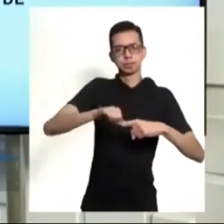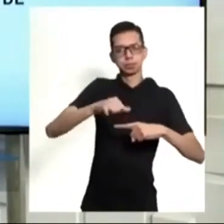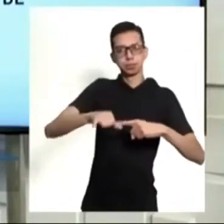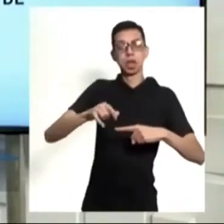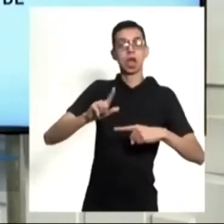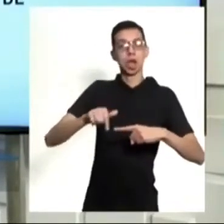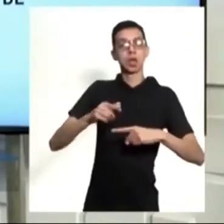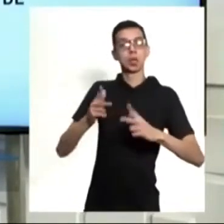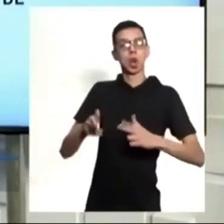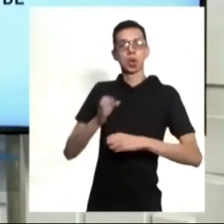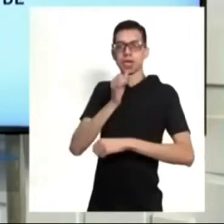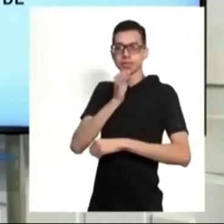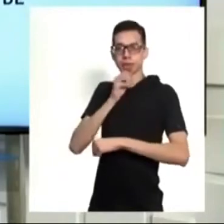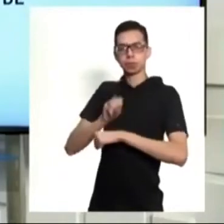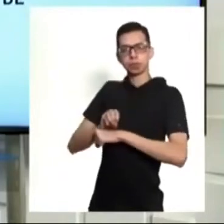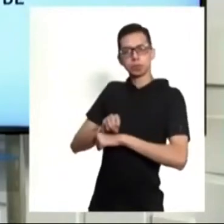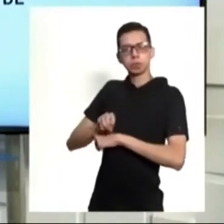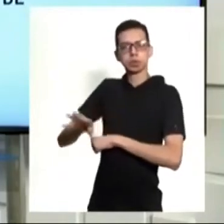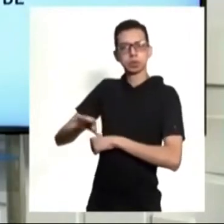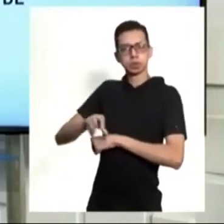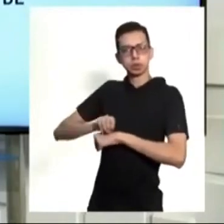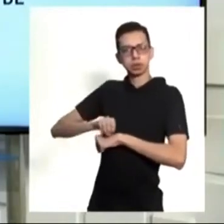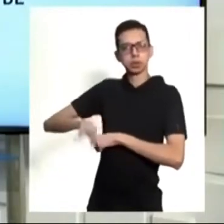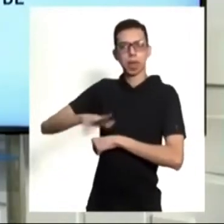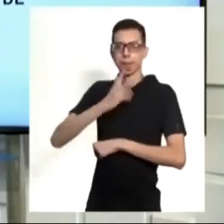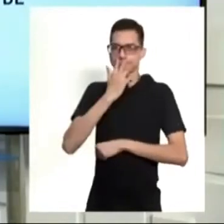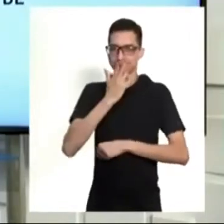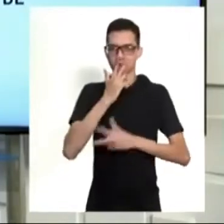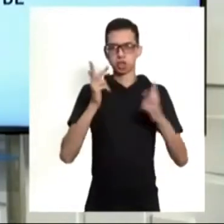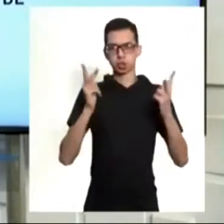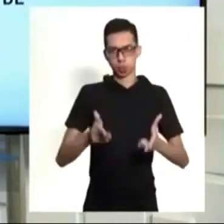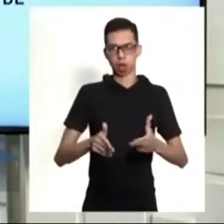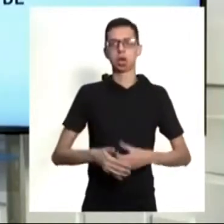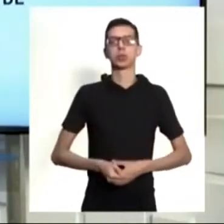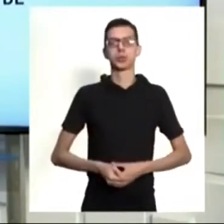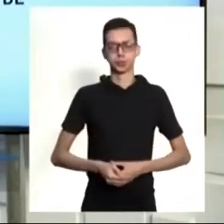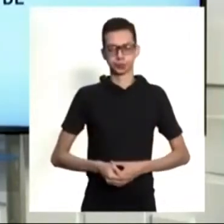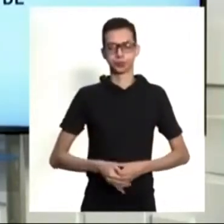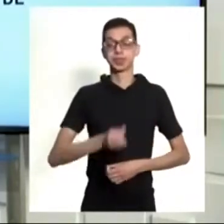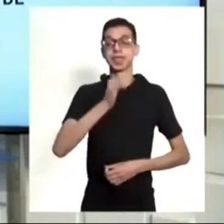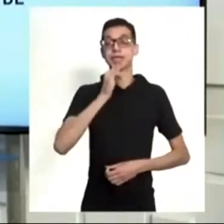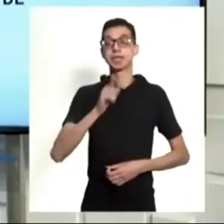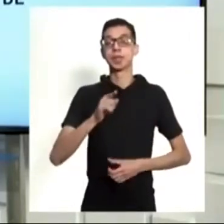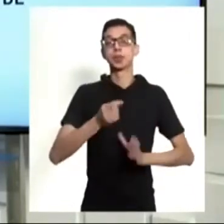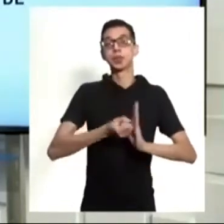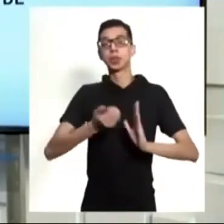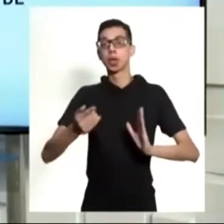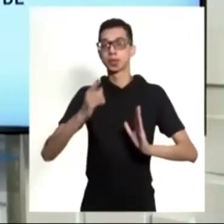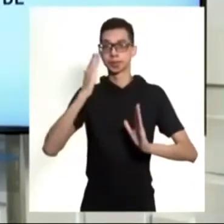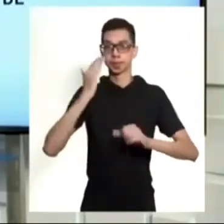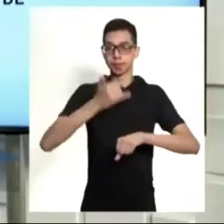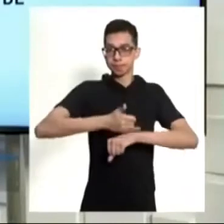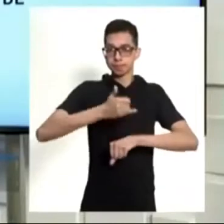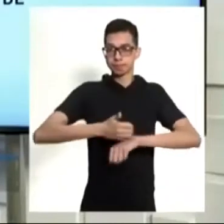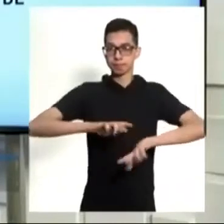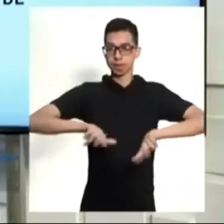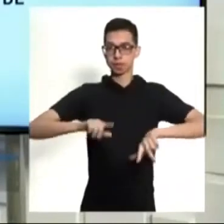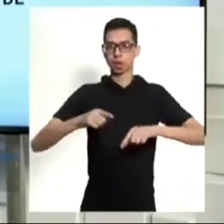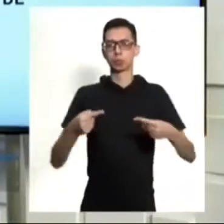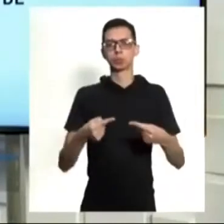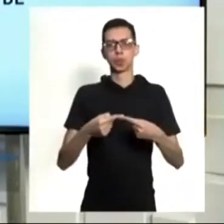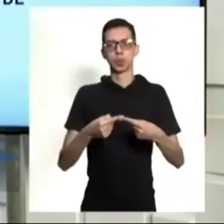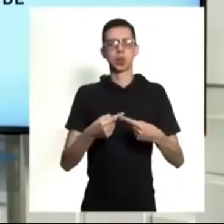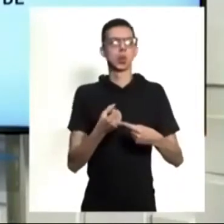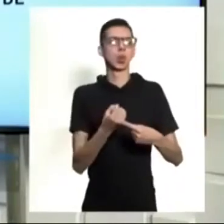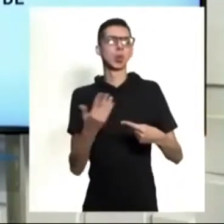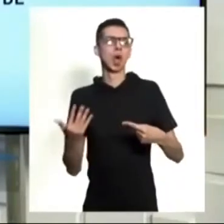transferência. E o importante também se lembrar que o número de elétrons perdidos por um metal, quando você conecta dois metais, é sempre igual ao número de